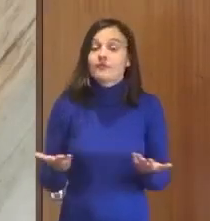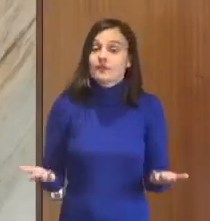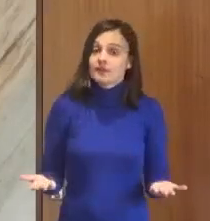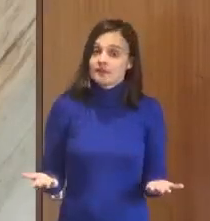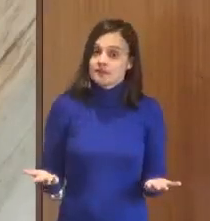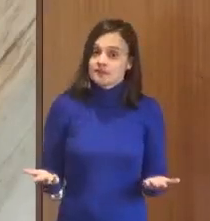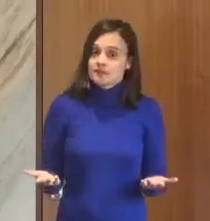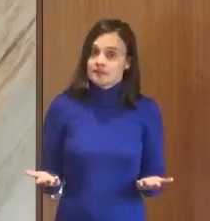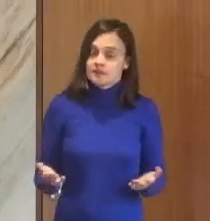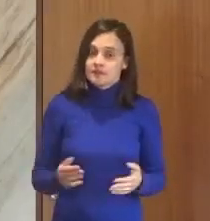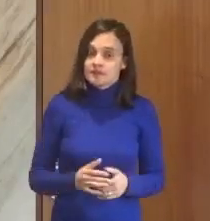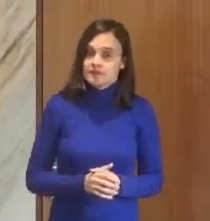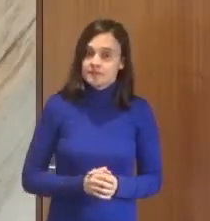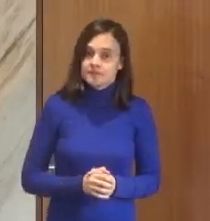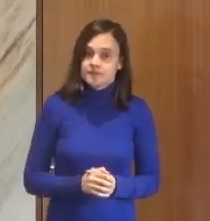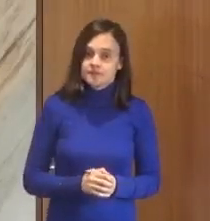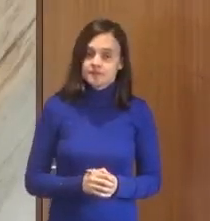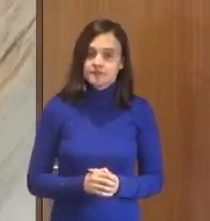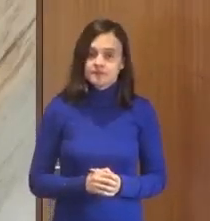não teve este,